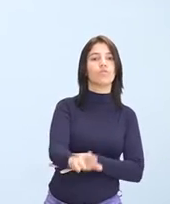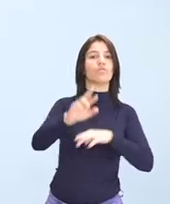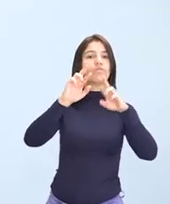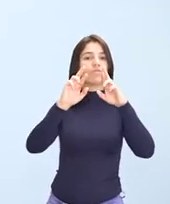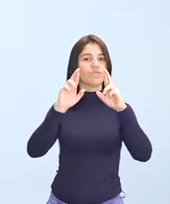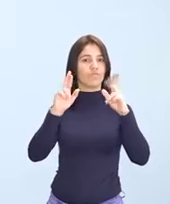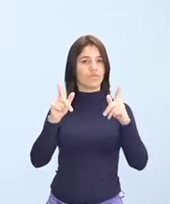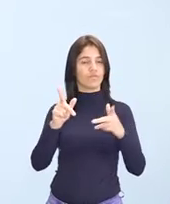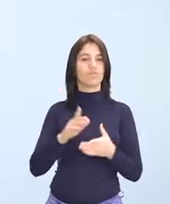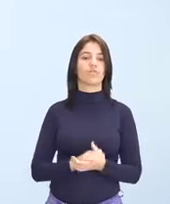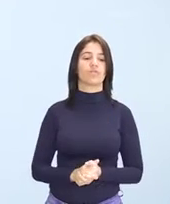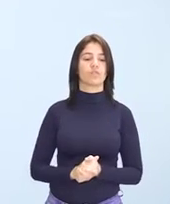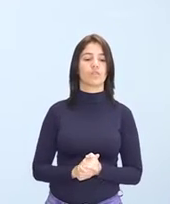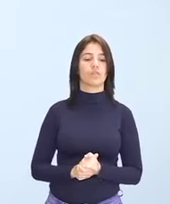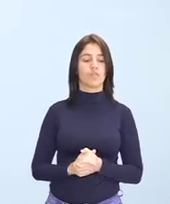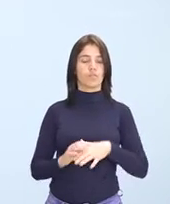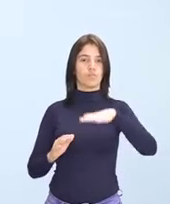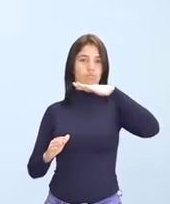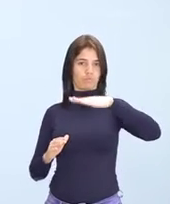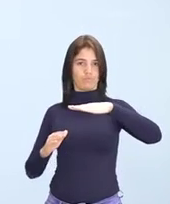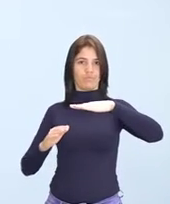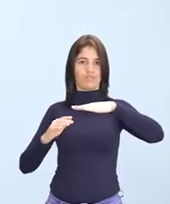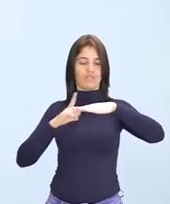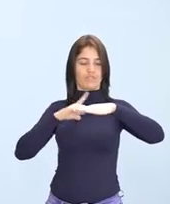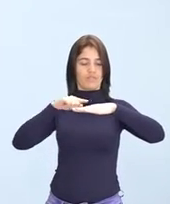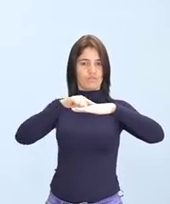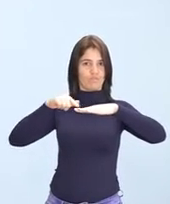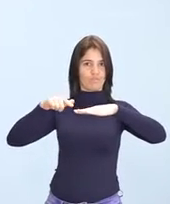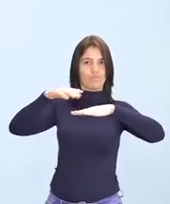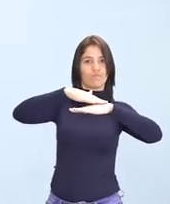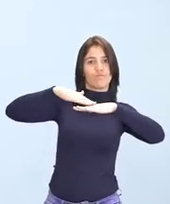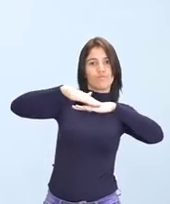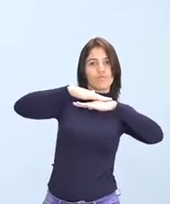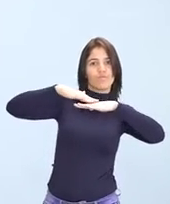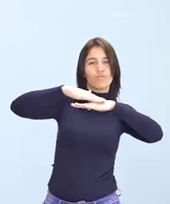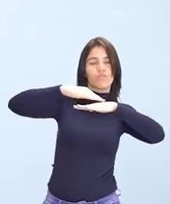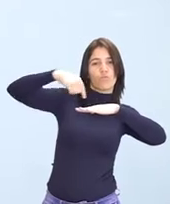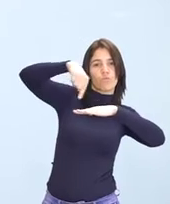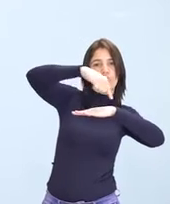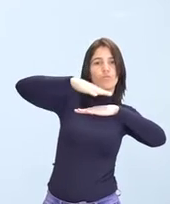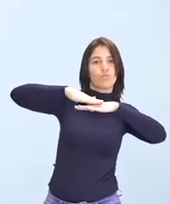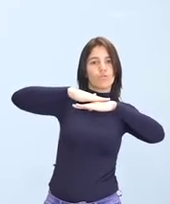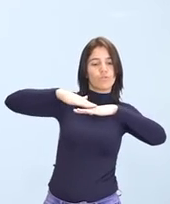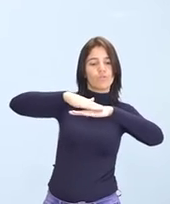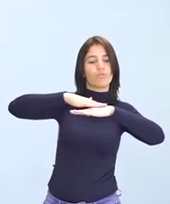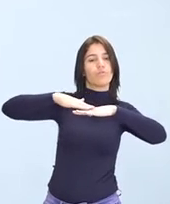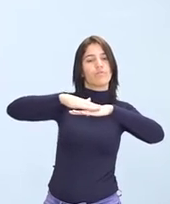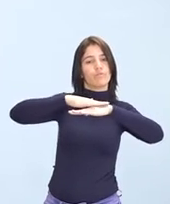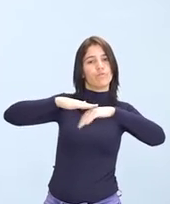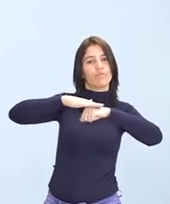braços. Conversa, eu tenho a palma da mão aberta e faço o movimento circular. Ou eu